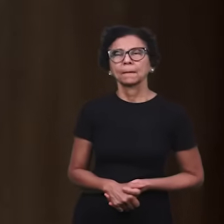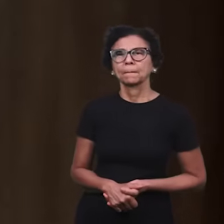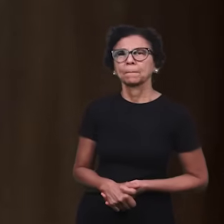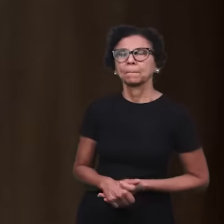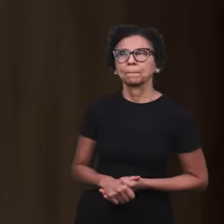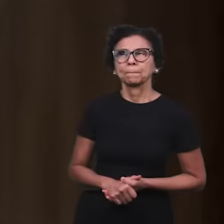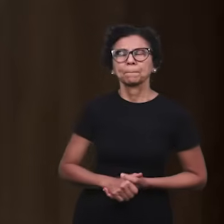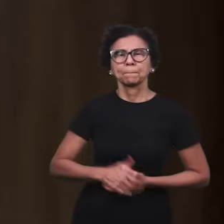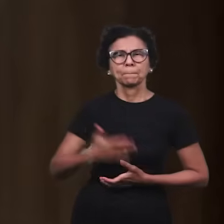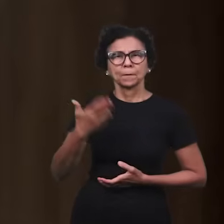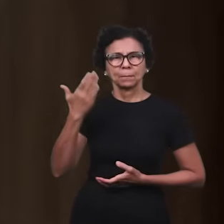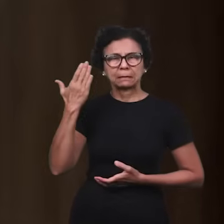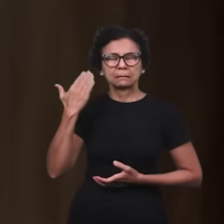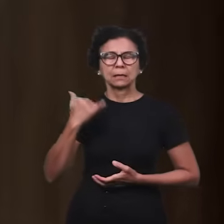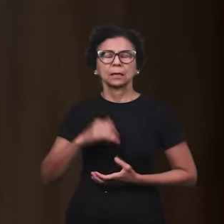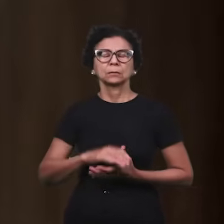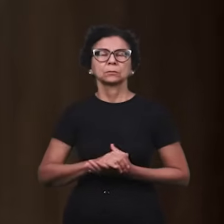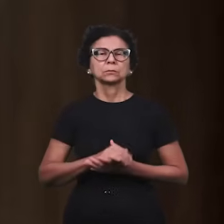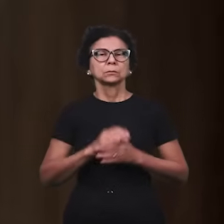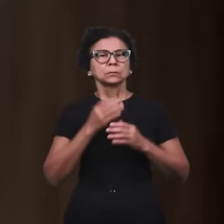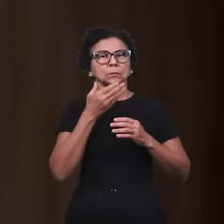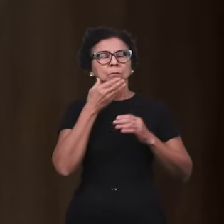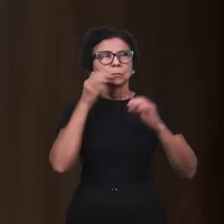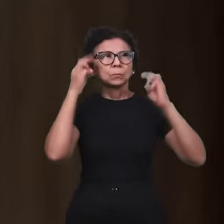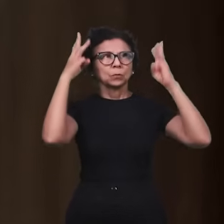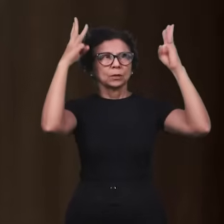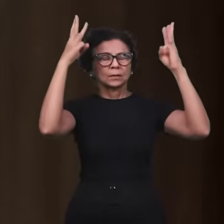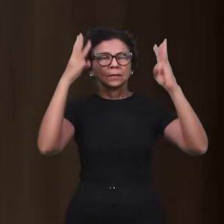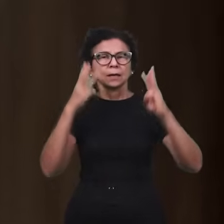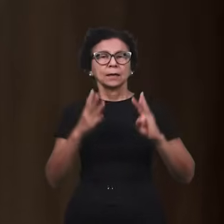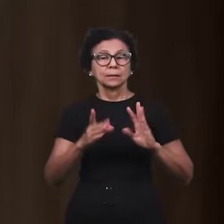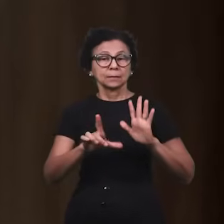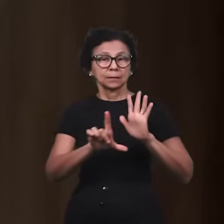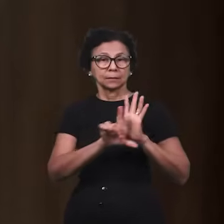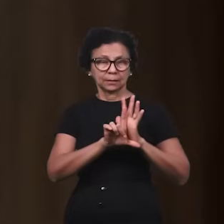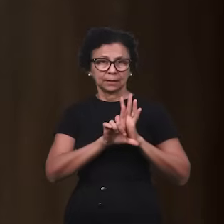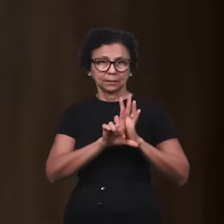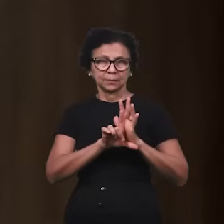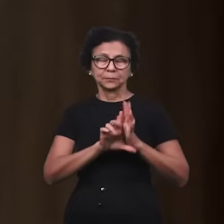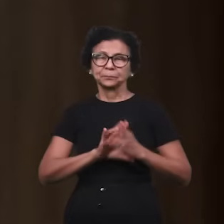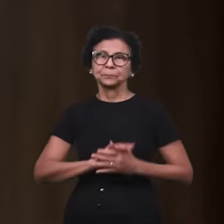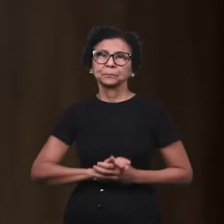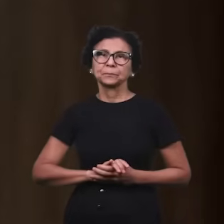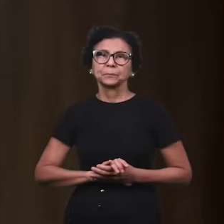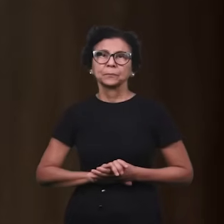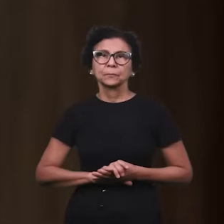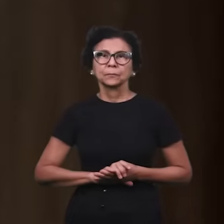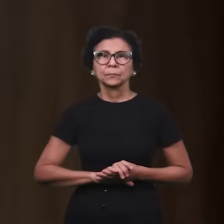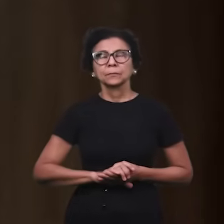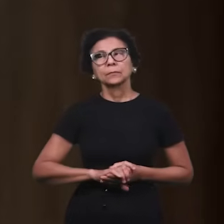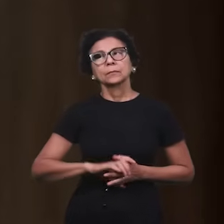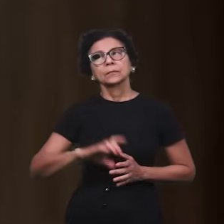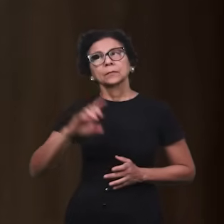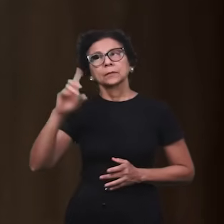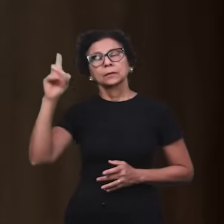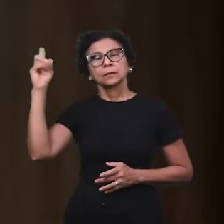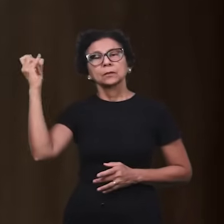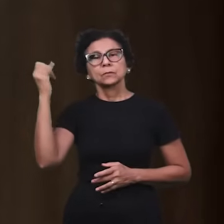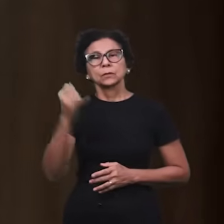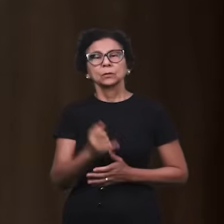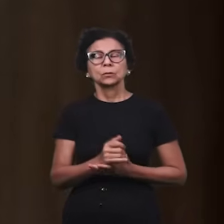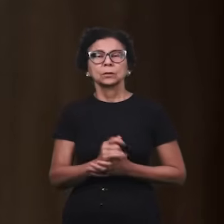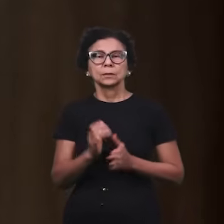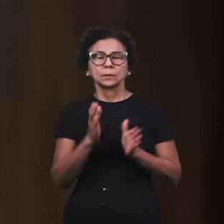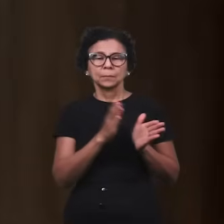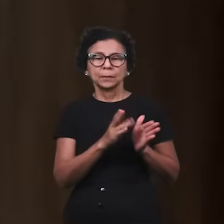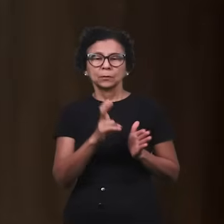havia estabelecido na lei de Israel, a lei mosaica, a lei que veio por Moisés, que de 50 em 50 anos haveria